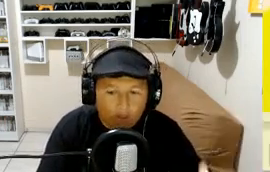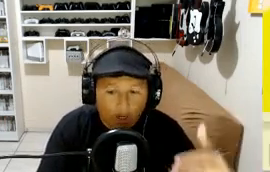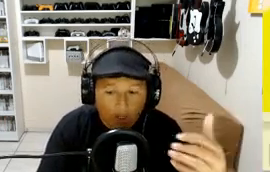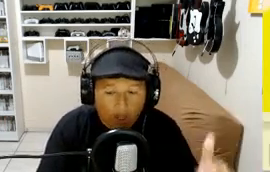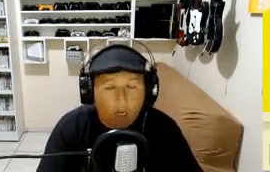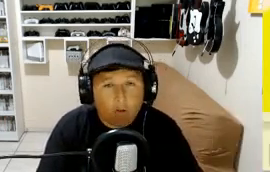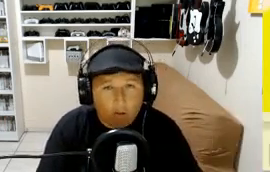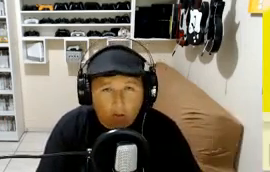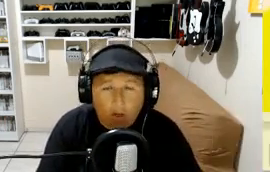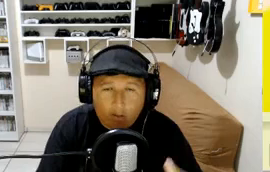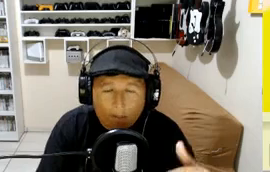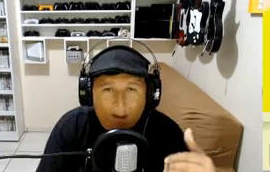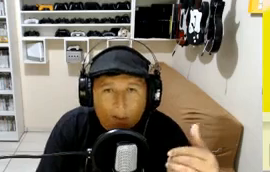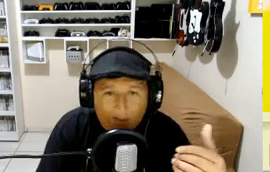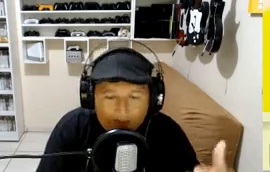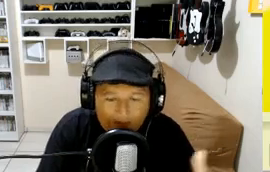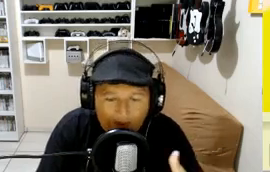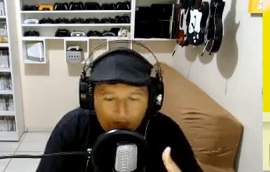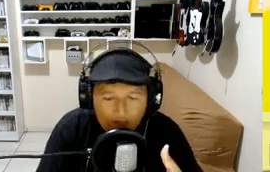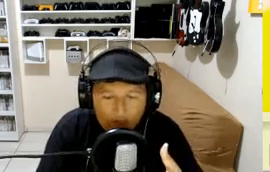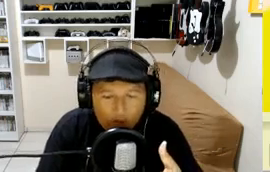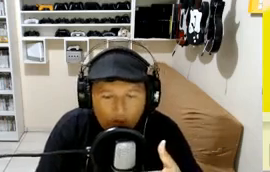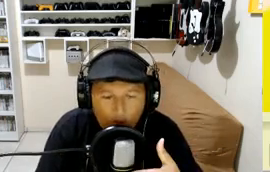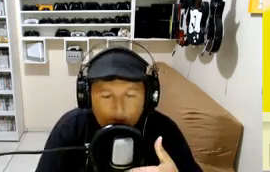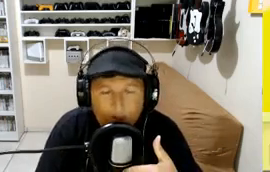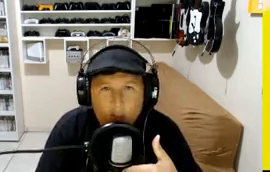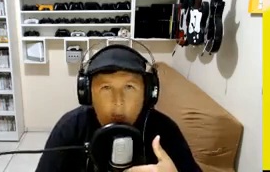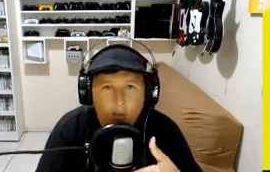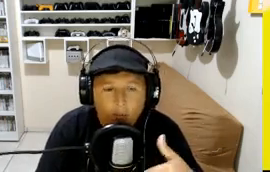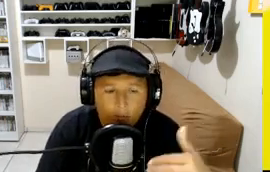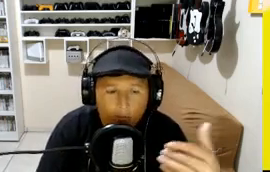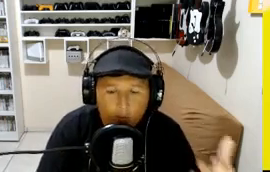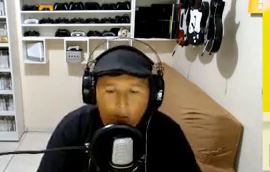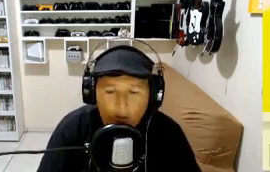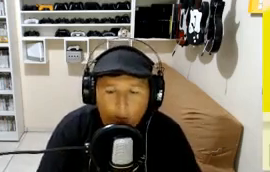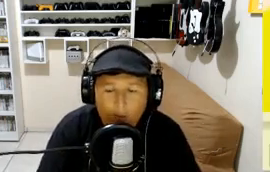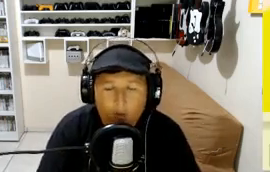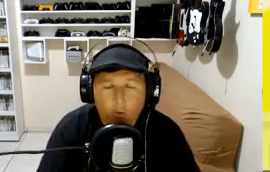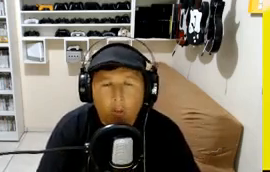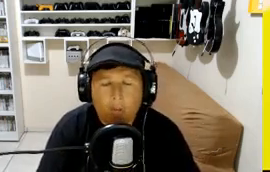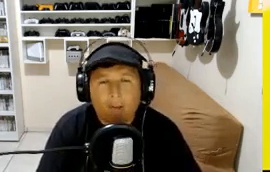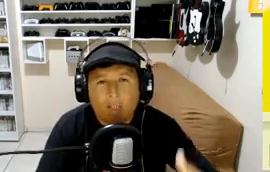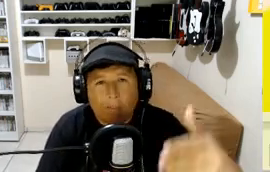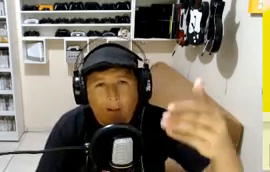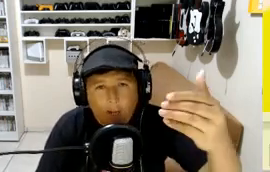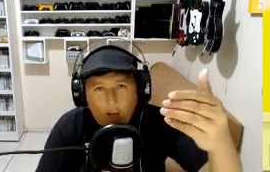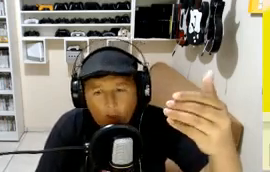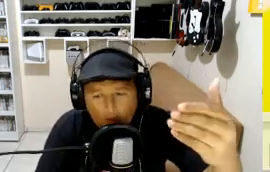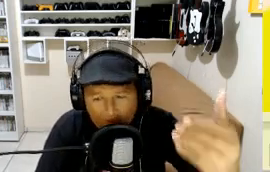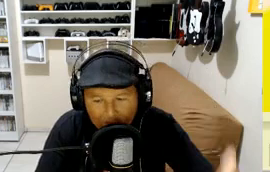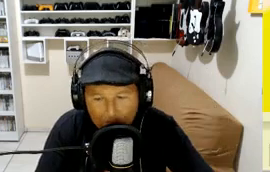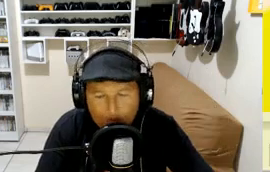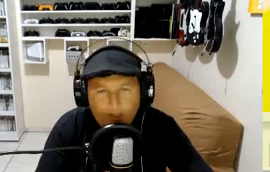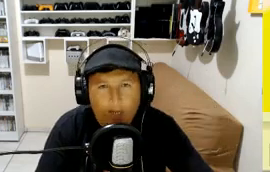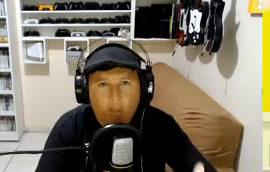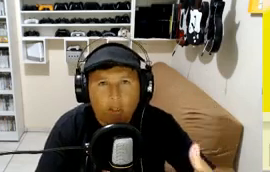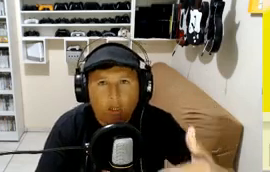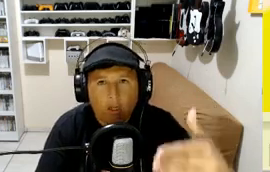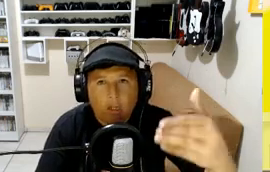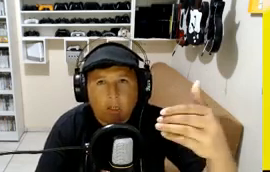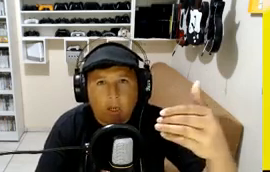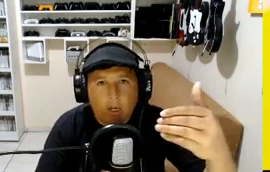Moisés, que querendo ou não, quero até parabenizar não só o presidente pelo depoimento de ontem, mas também o governador